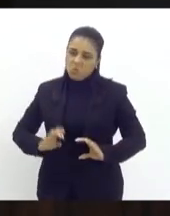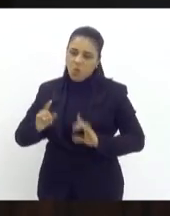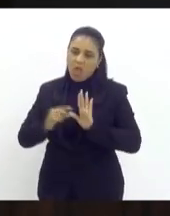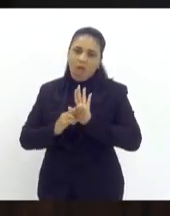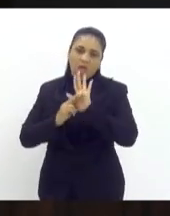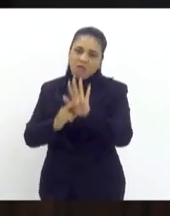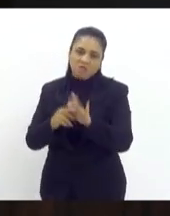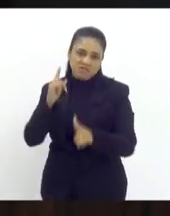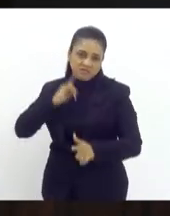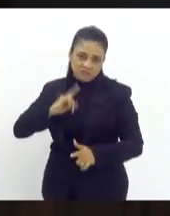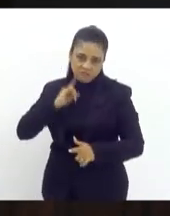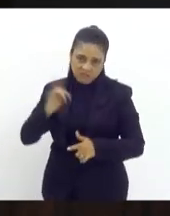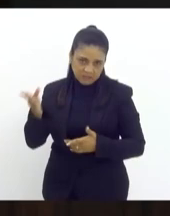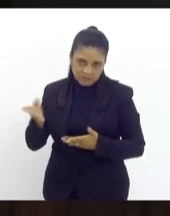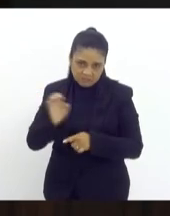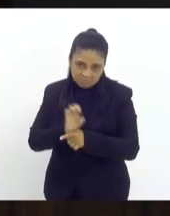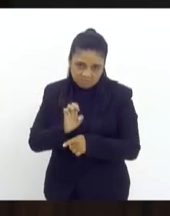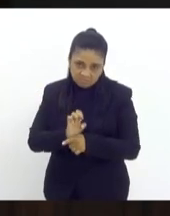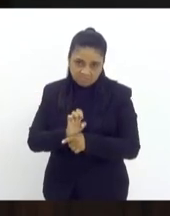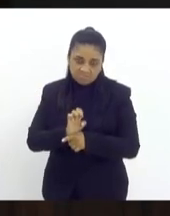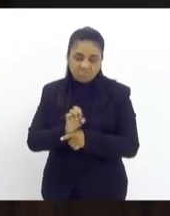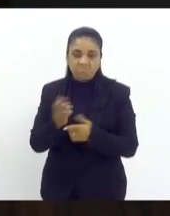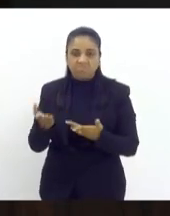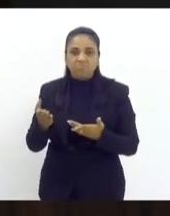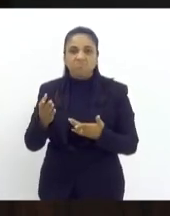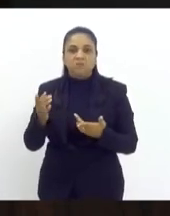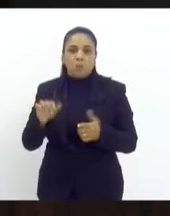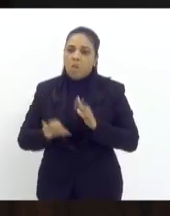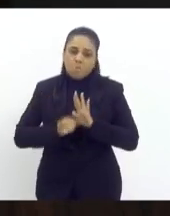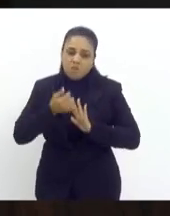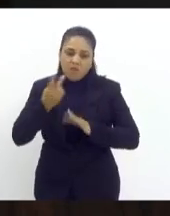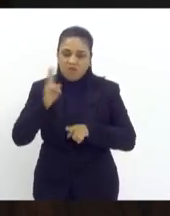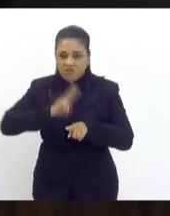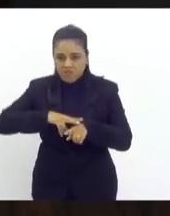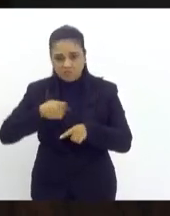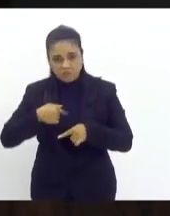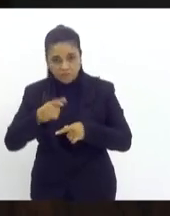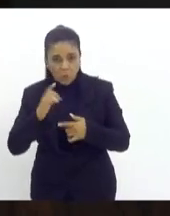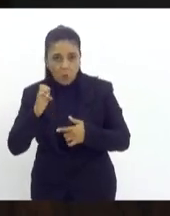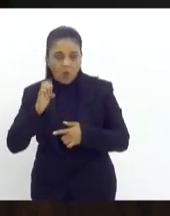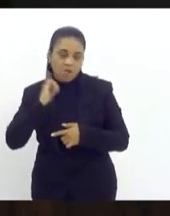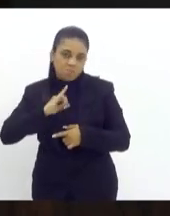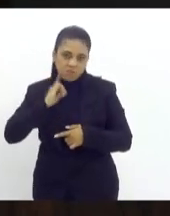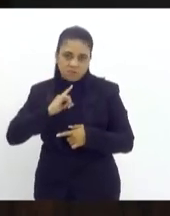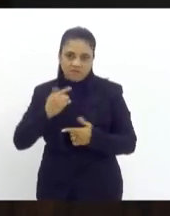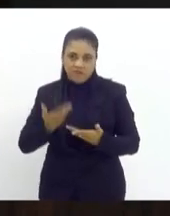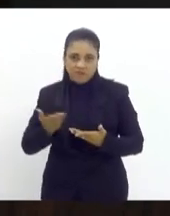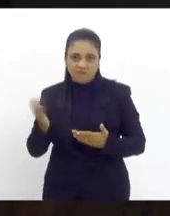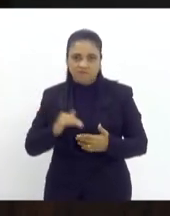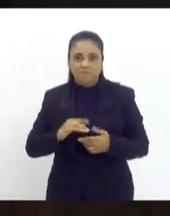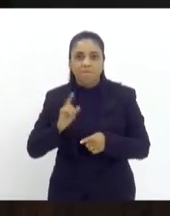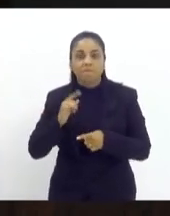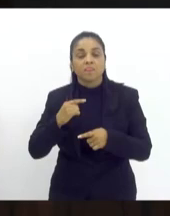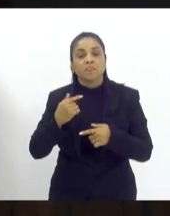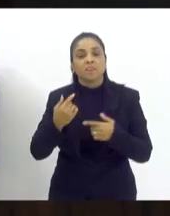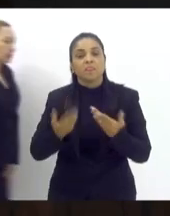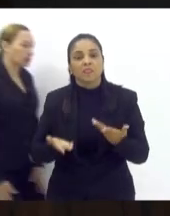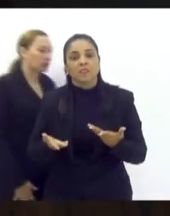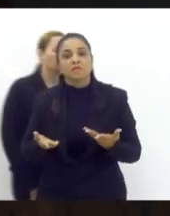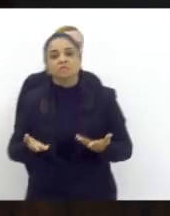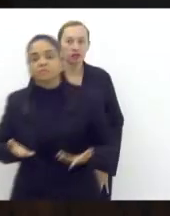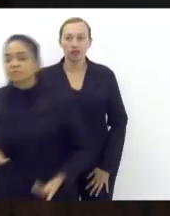Não é a primeira vez que eu vou a Minas não retrata o que minas e o que é Gerais que é como a gente